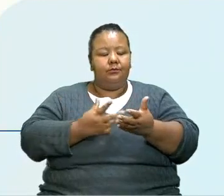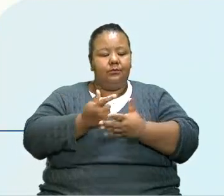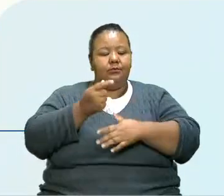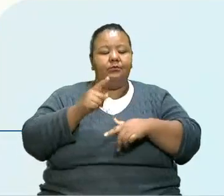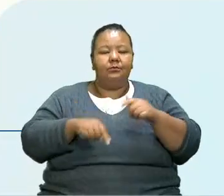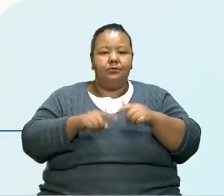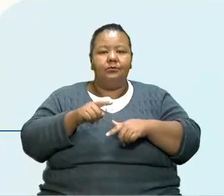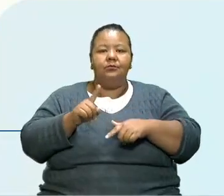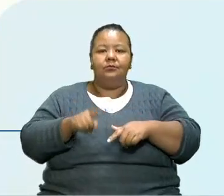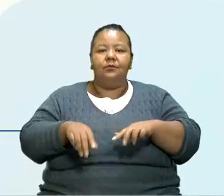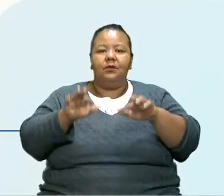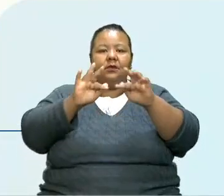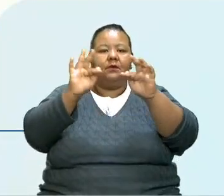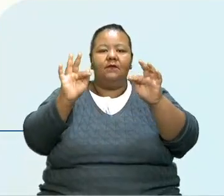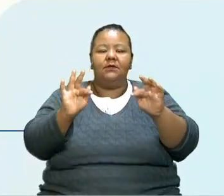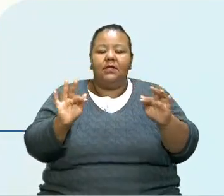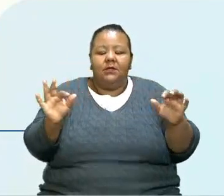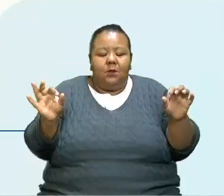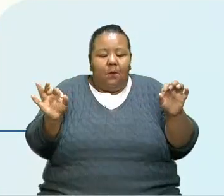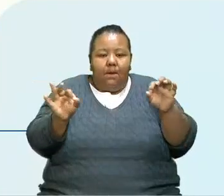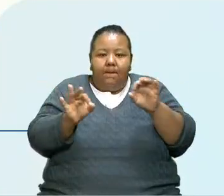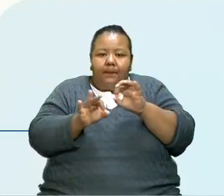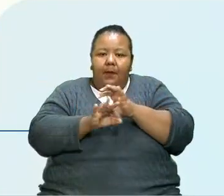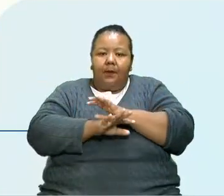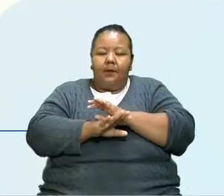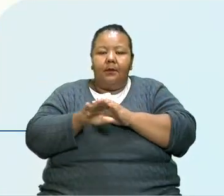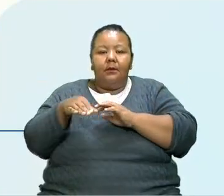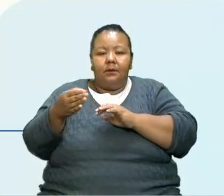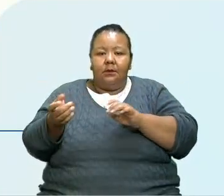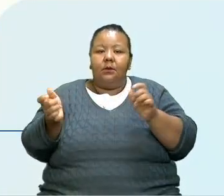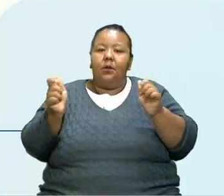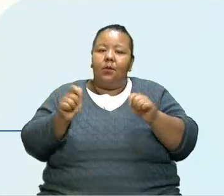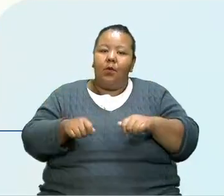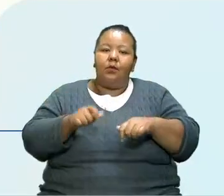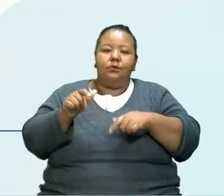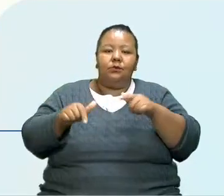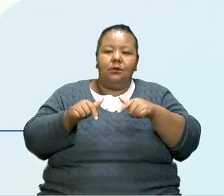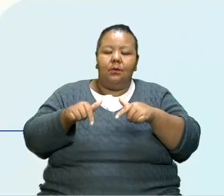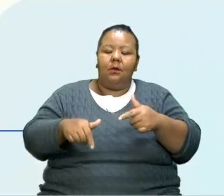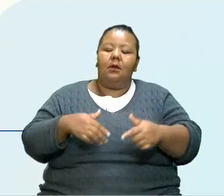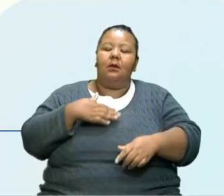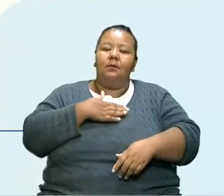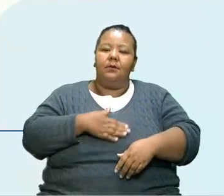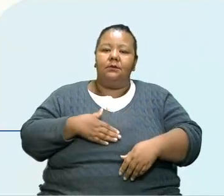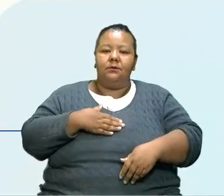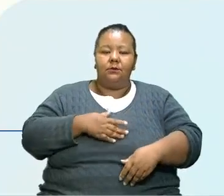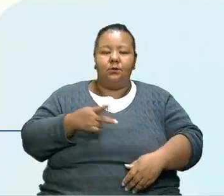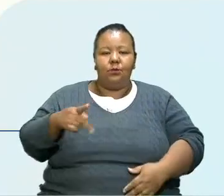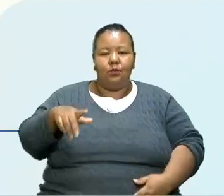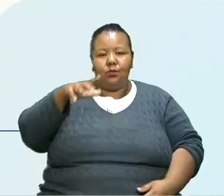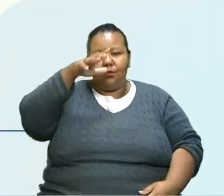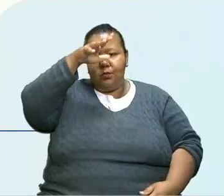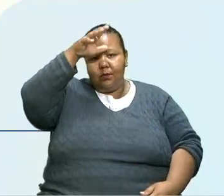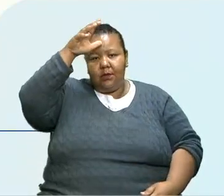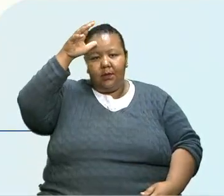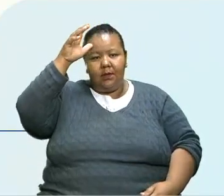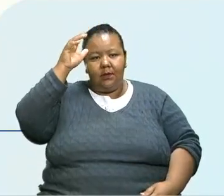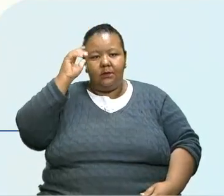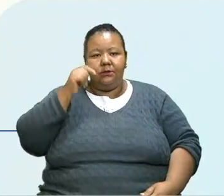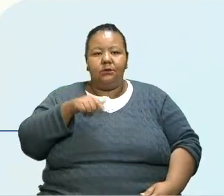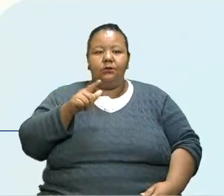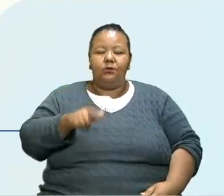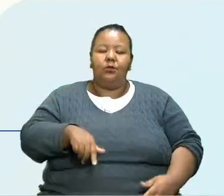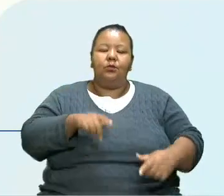de felicidade plena. Então, eu posso trabalhar para a satisfação desse cliente com uma modalidade de